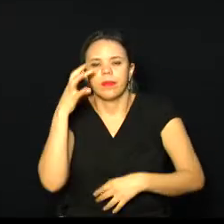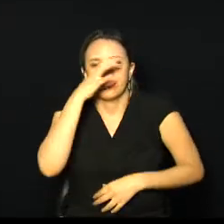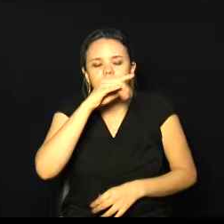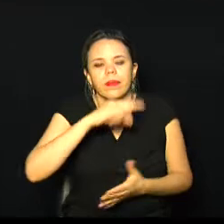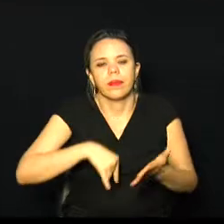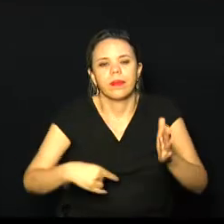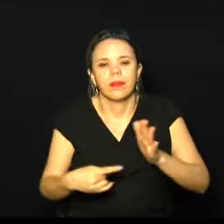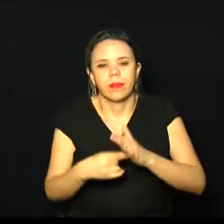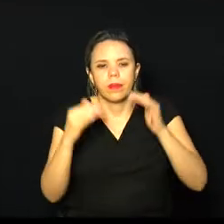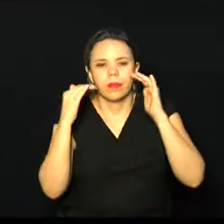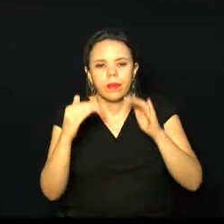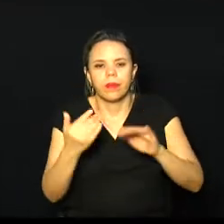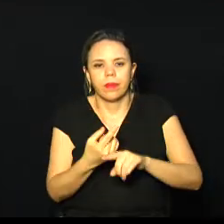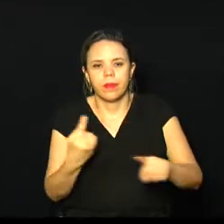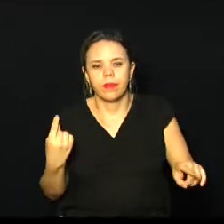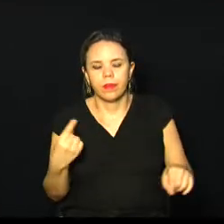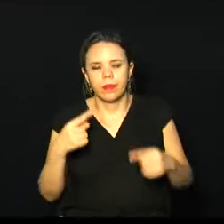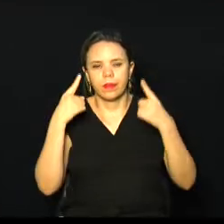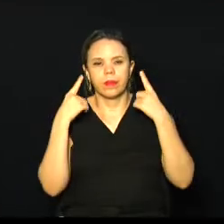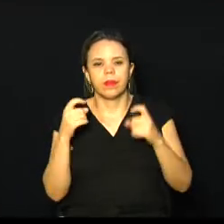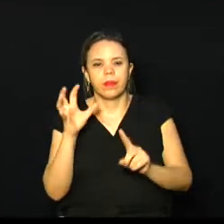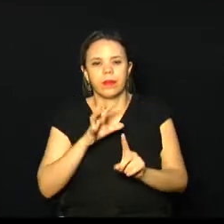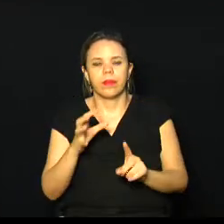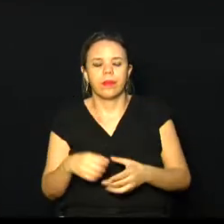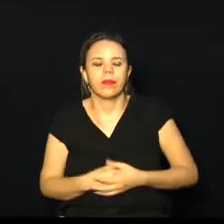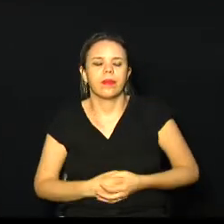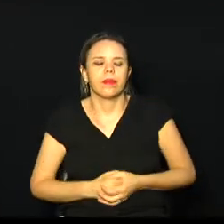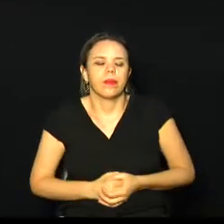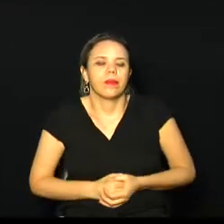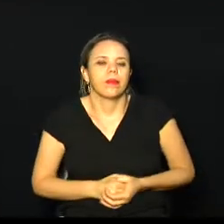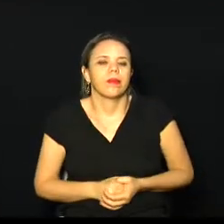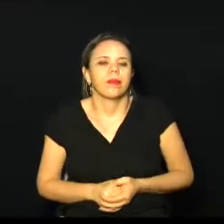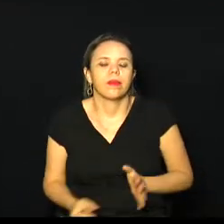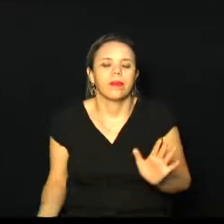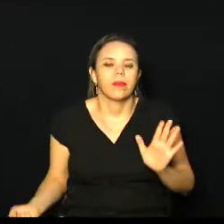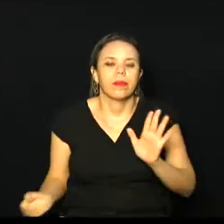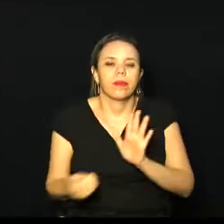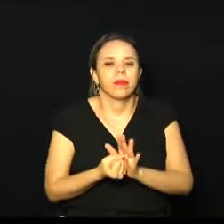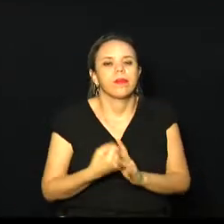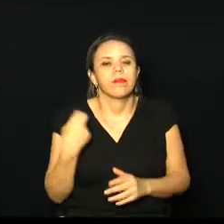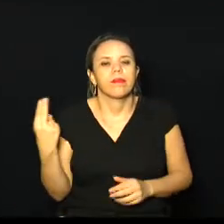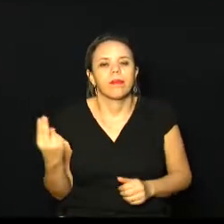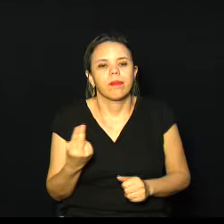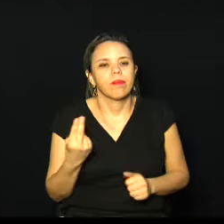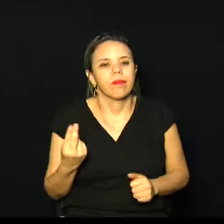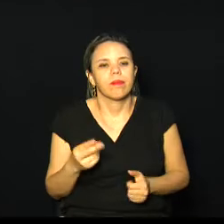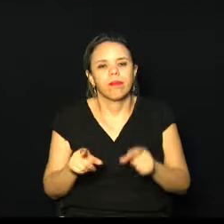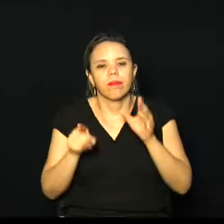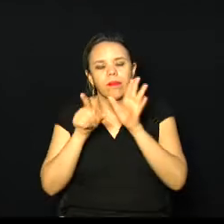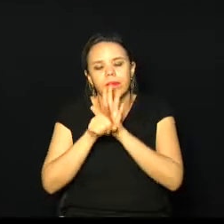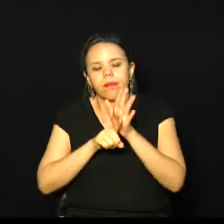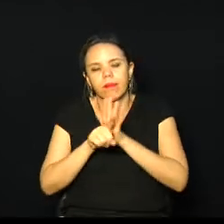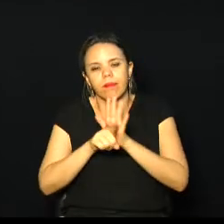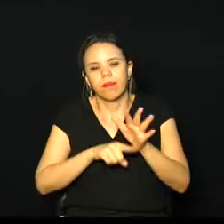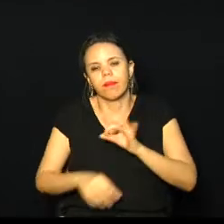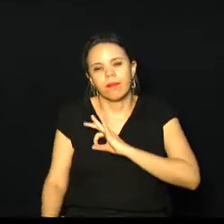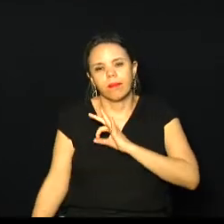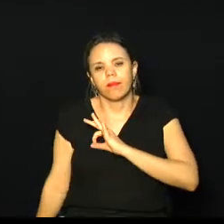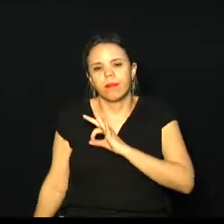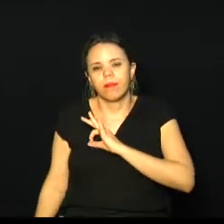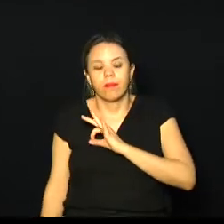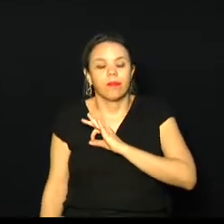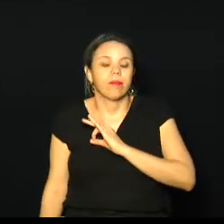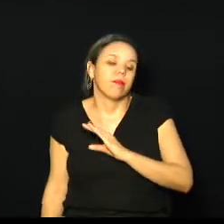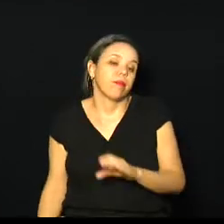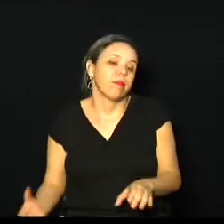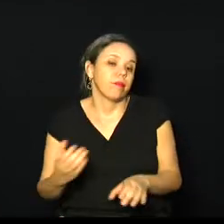medida protetiva e o crime de violência psicológica, uma vez registrado, será investigado pela Polícia Civil. Por